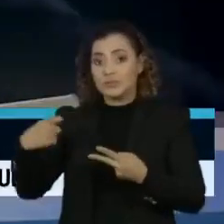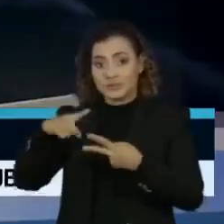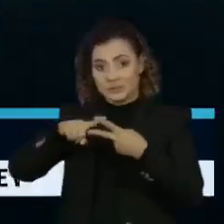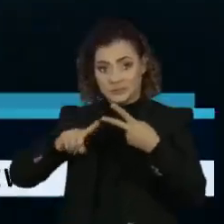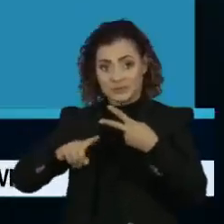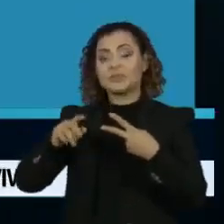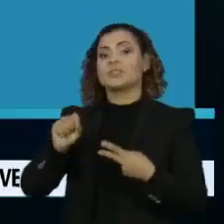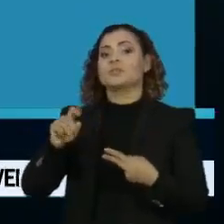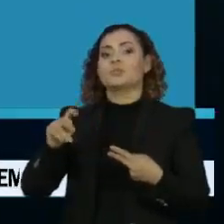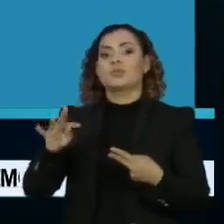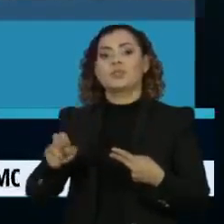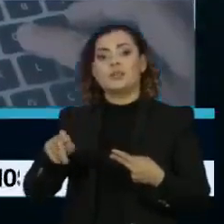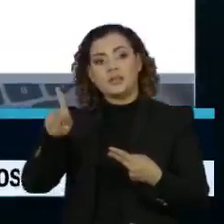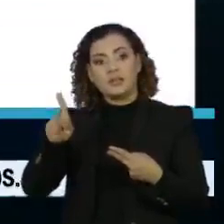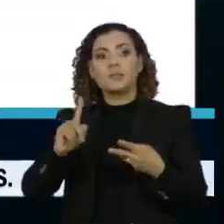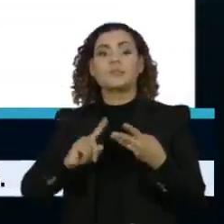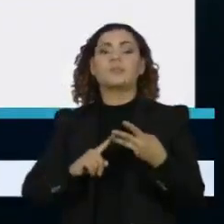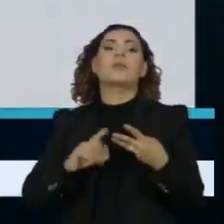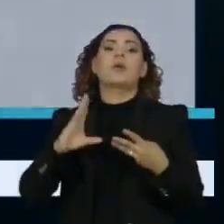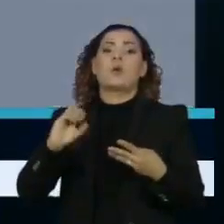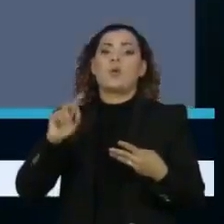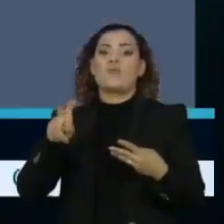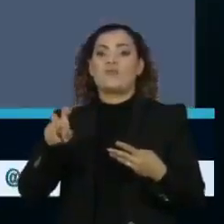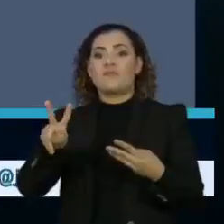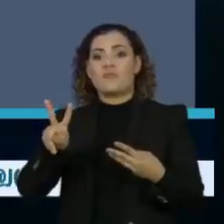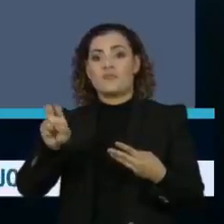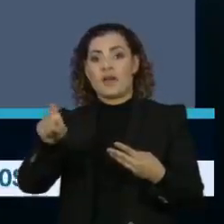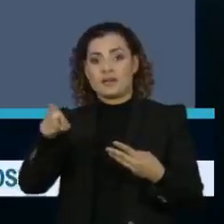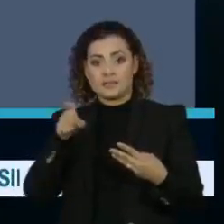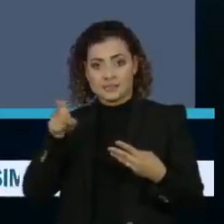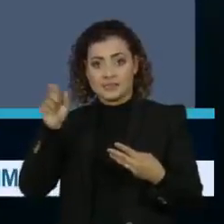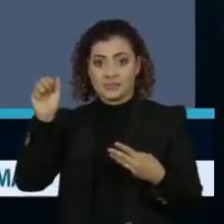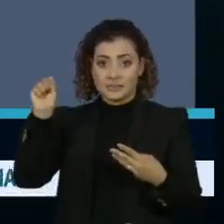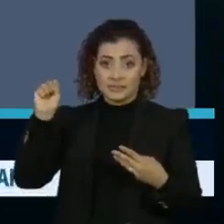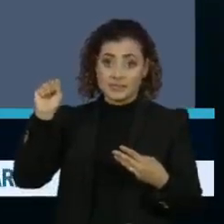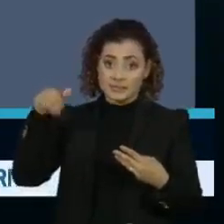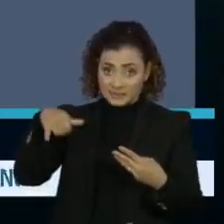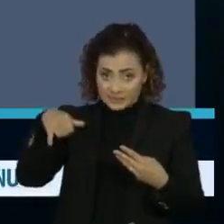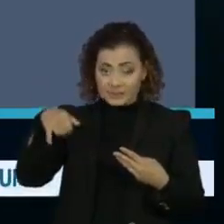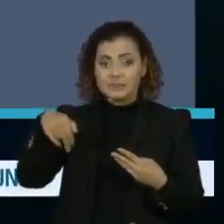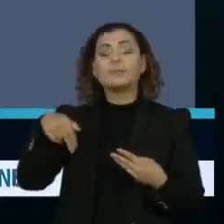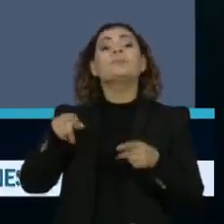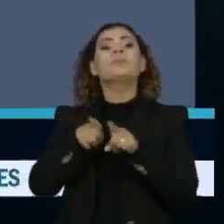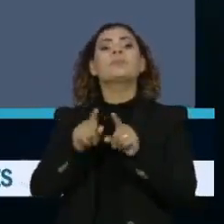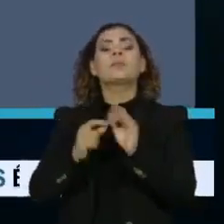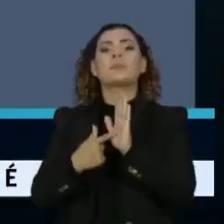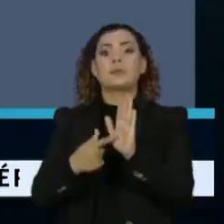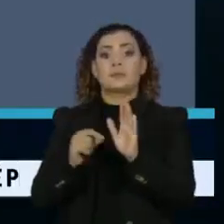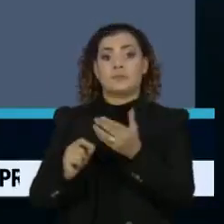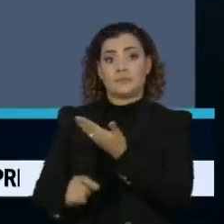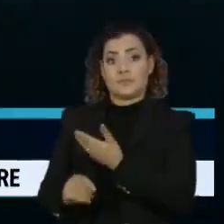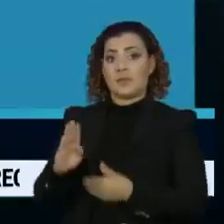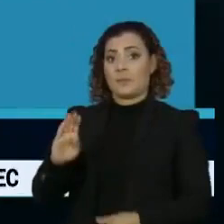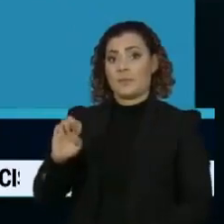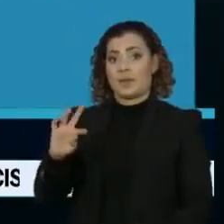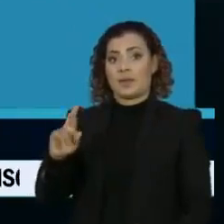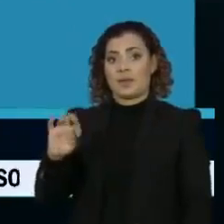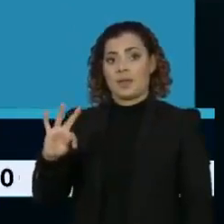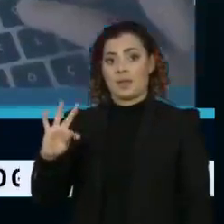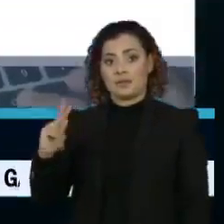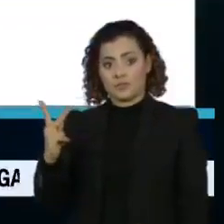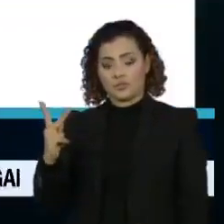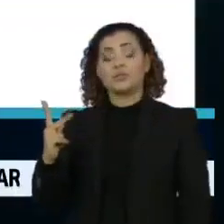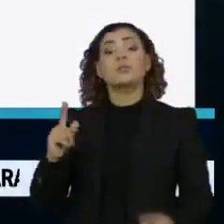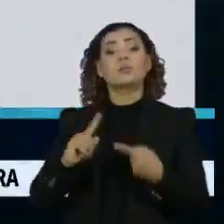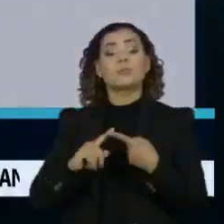da Rússia. A determinação do Ministério da Saúde vale exclusivamente para as vacinas da Bharat Biotech e da Sputnik